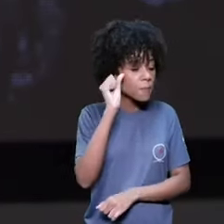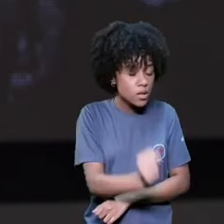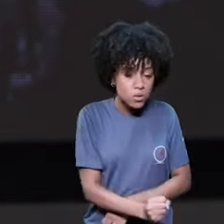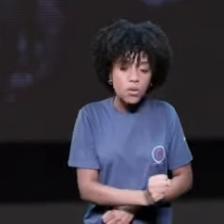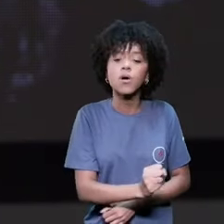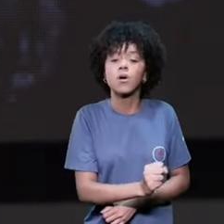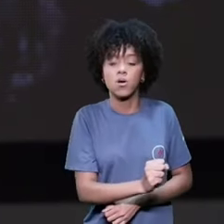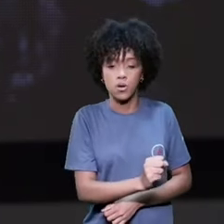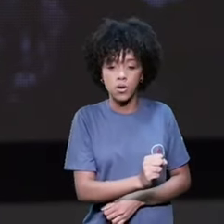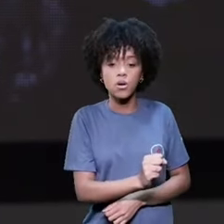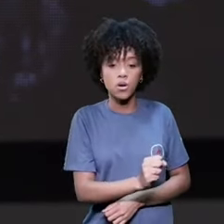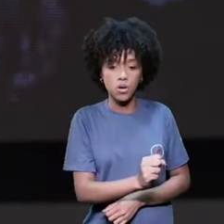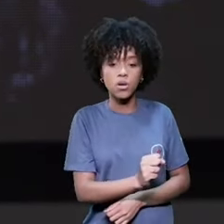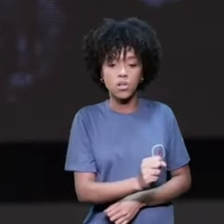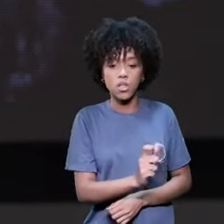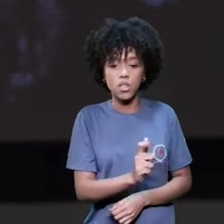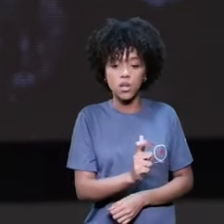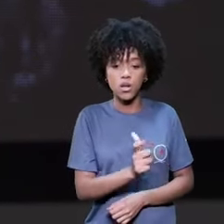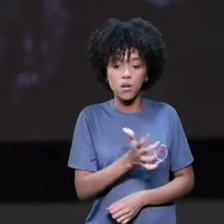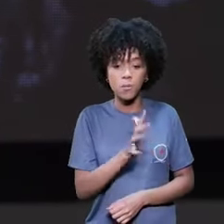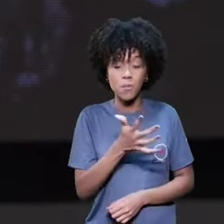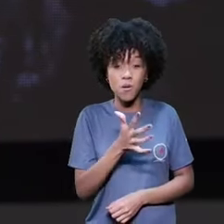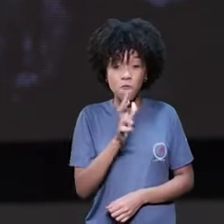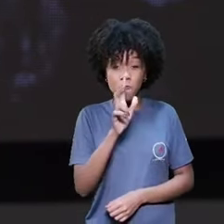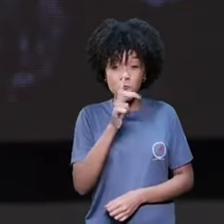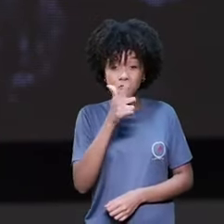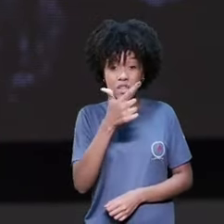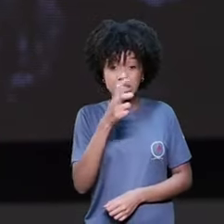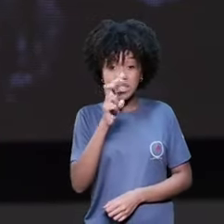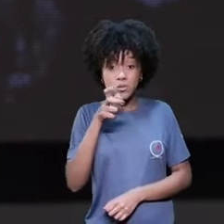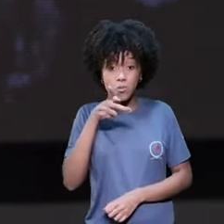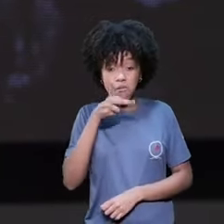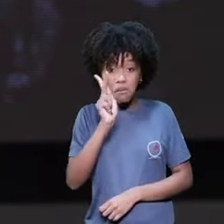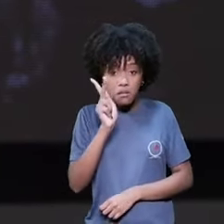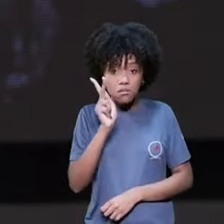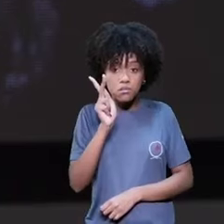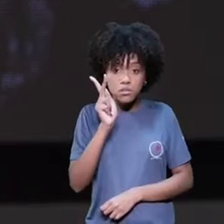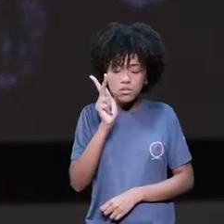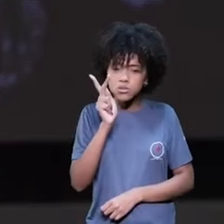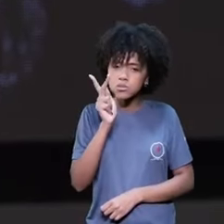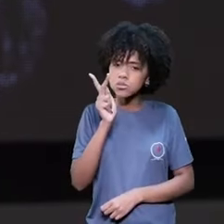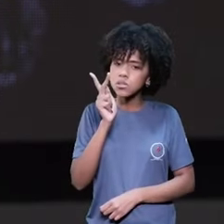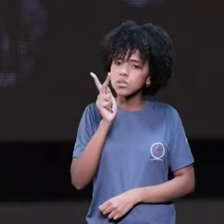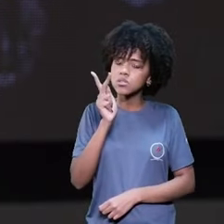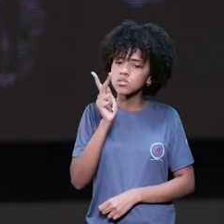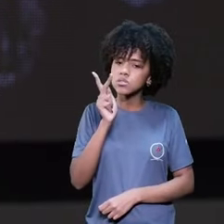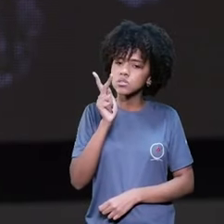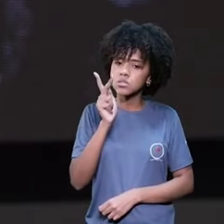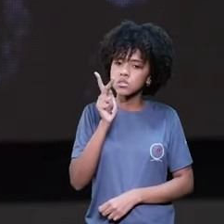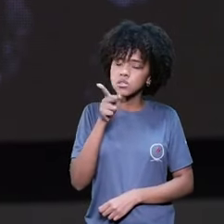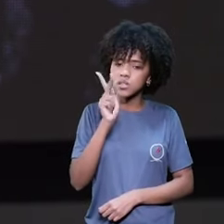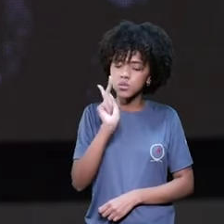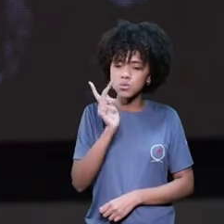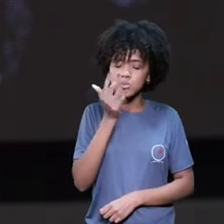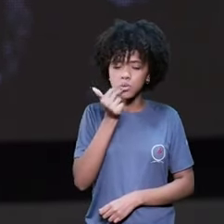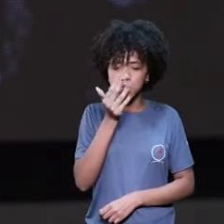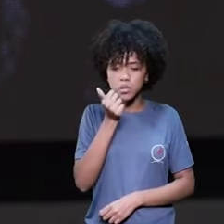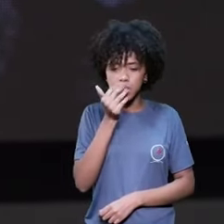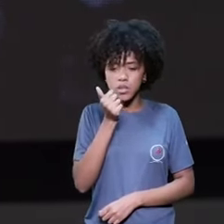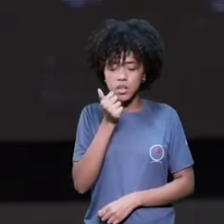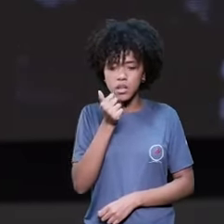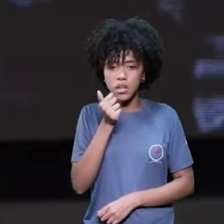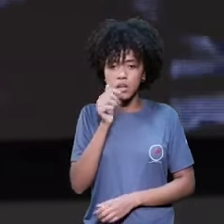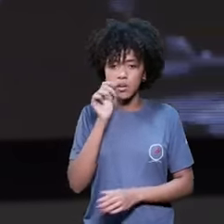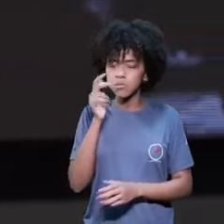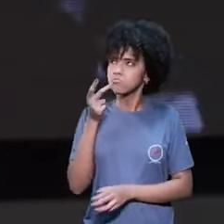já li pessoas escrevendo em comentários que foram uma cerca de 25 quilos de comida. olha isso, eu falei, Senhor, isso aqui vai sobrar. E Deus falou comigo assim, Miguel,